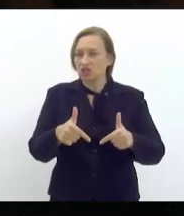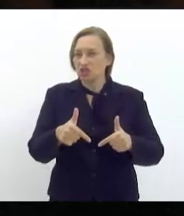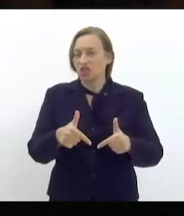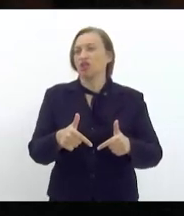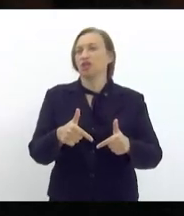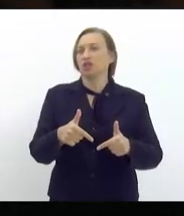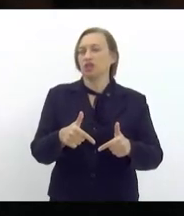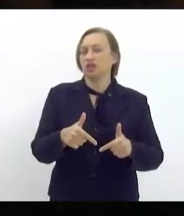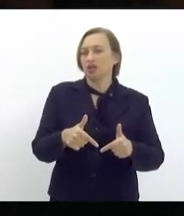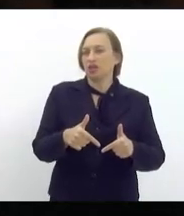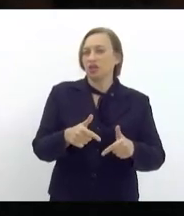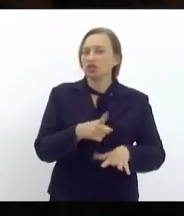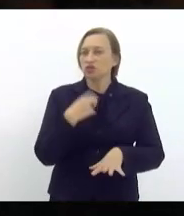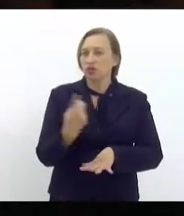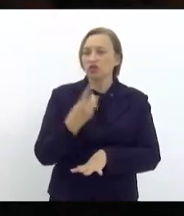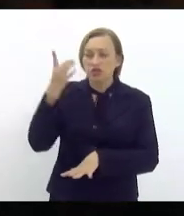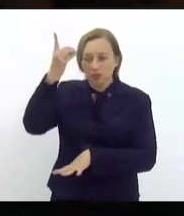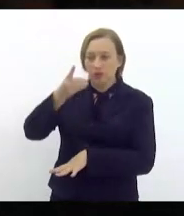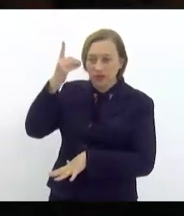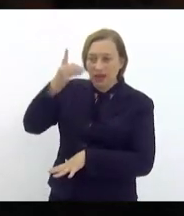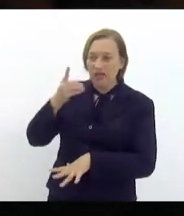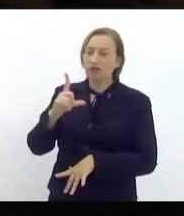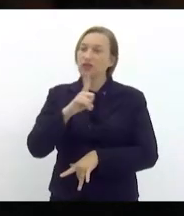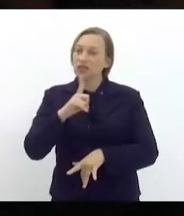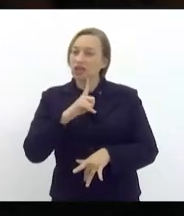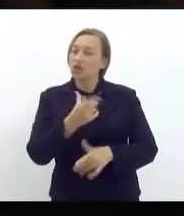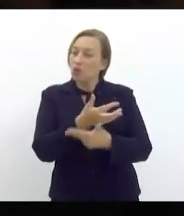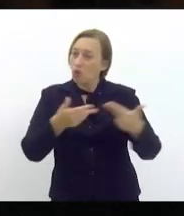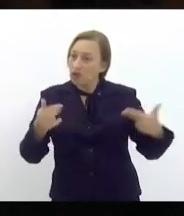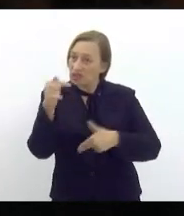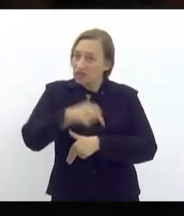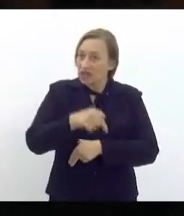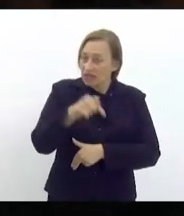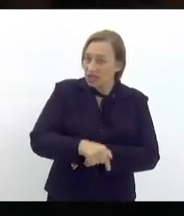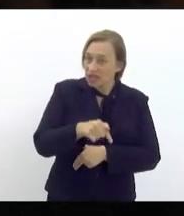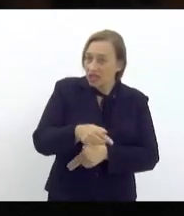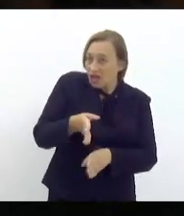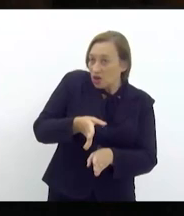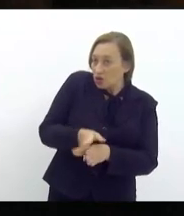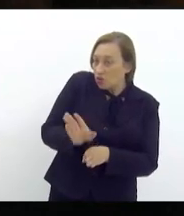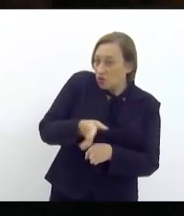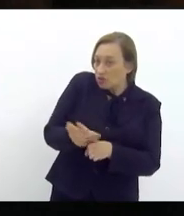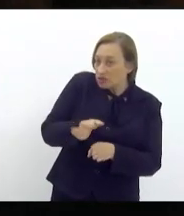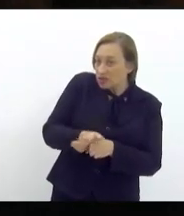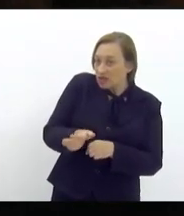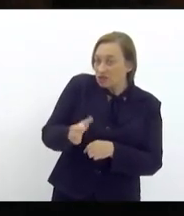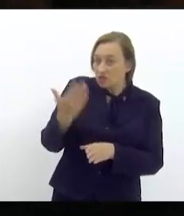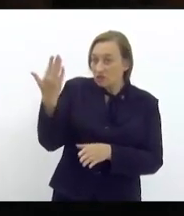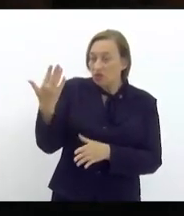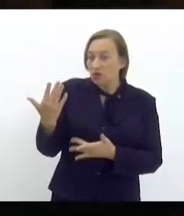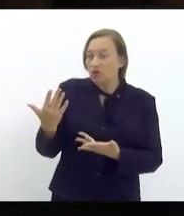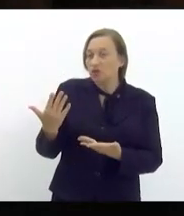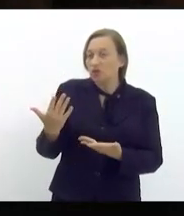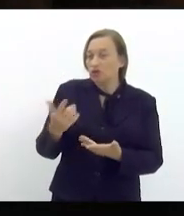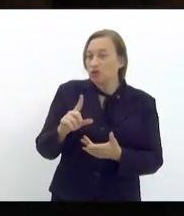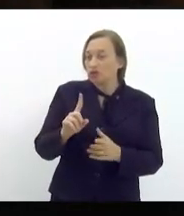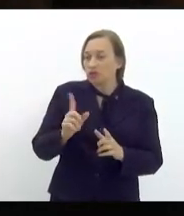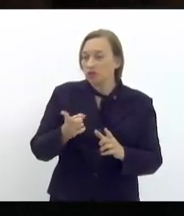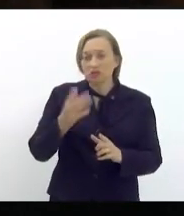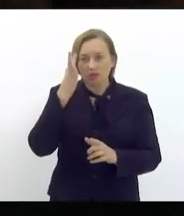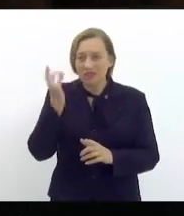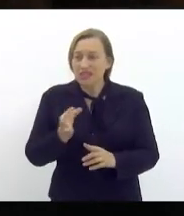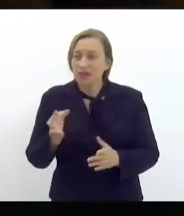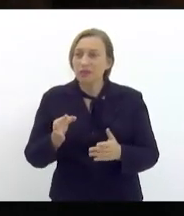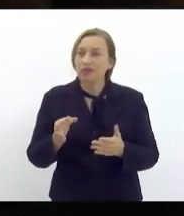dentro da nossa peça orçamentária que nem mesmo o conselho do regime prevê então a gente falar de uma avaliação